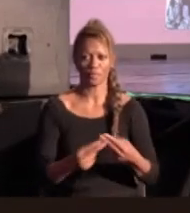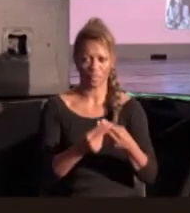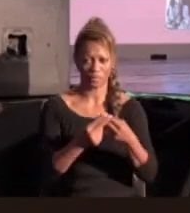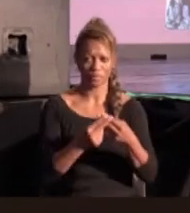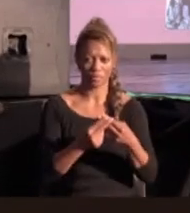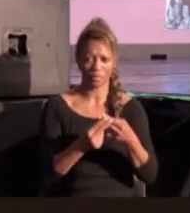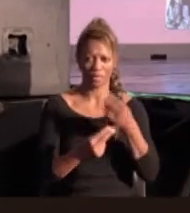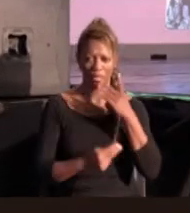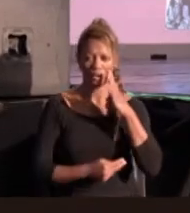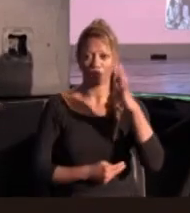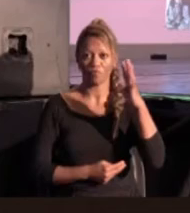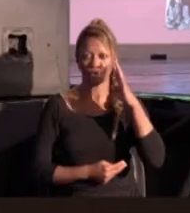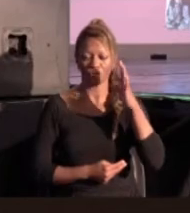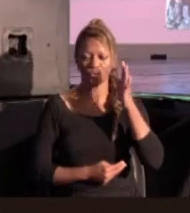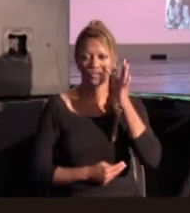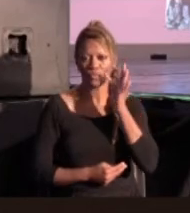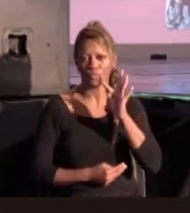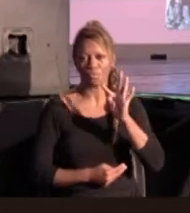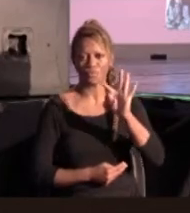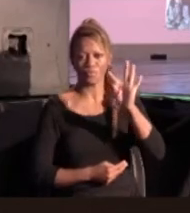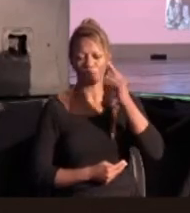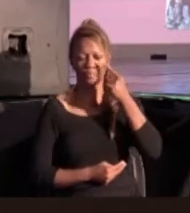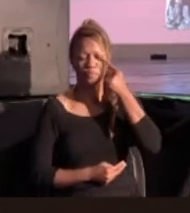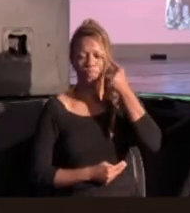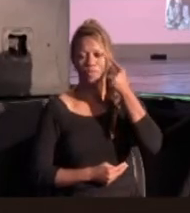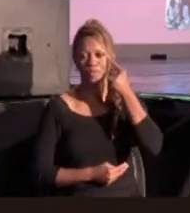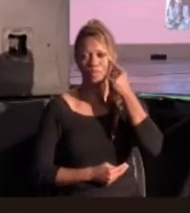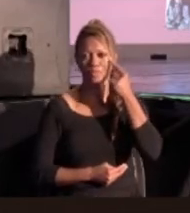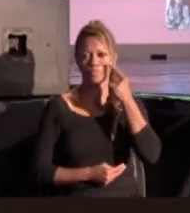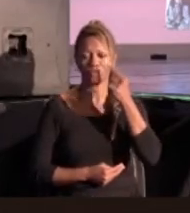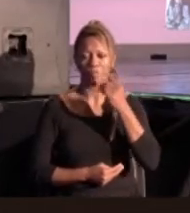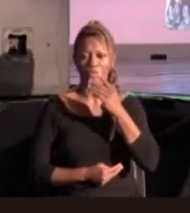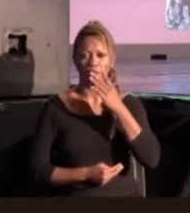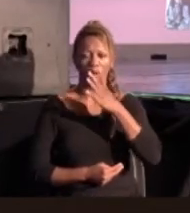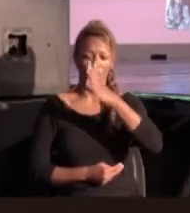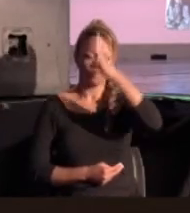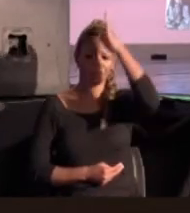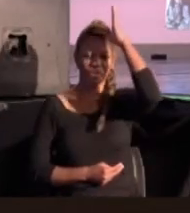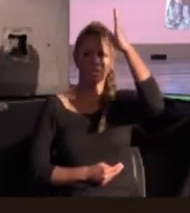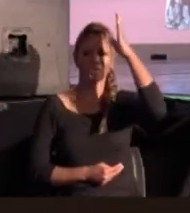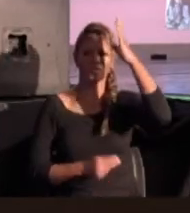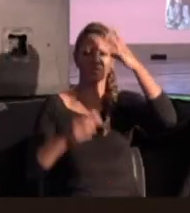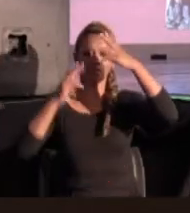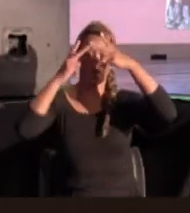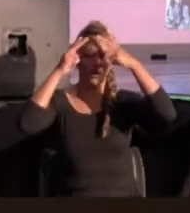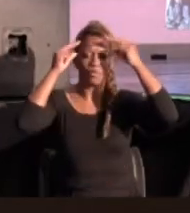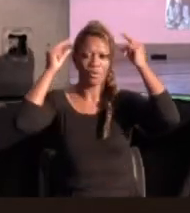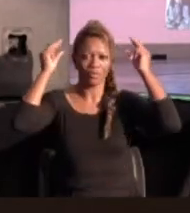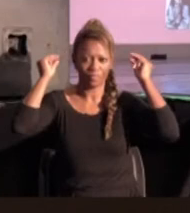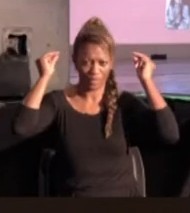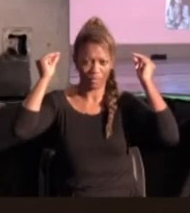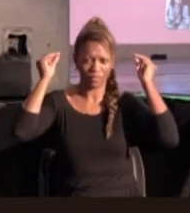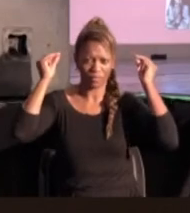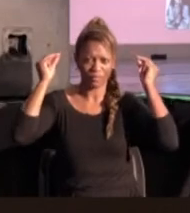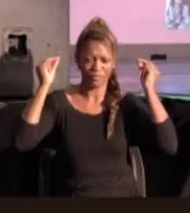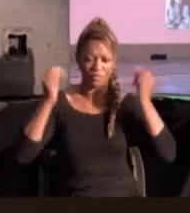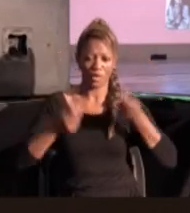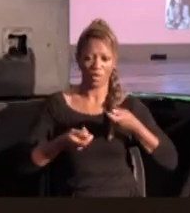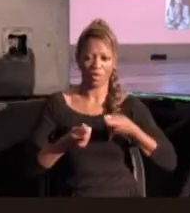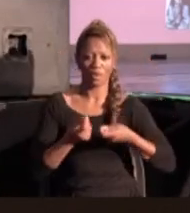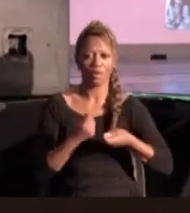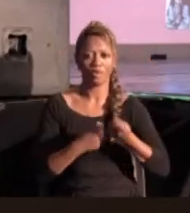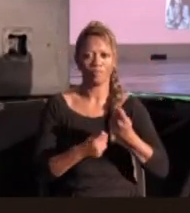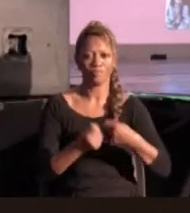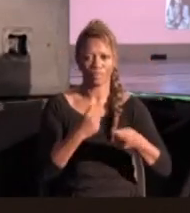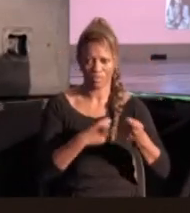da filosofia, do direito, o pensamento greco-romano, do ponto de vista da forma de organização econômica, a gente fala